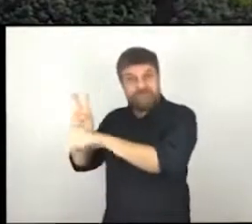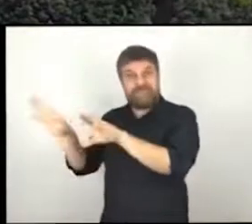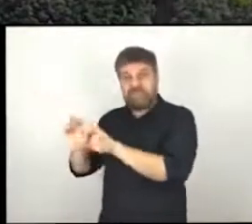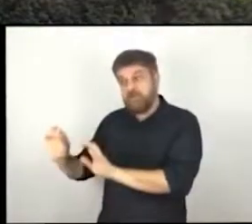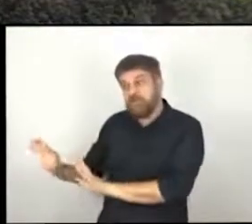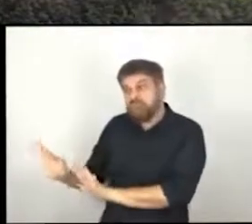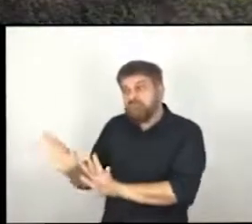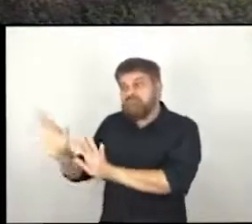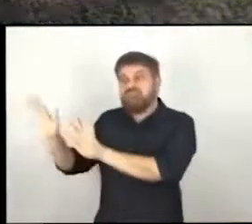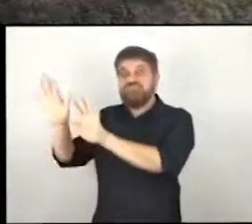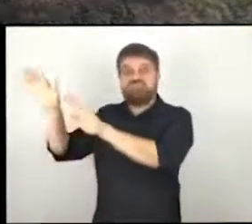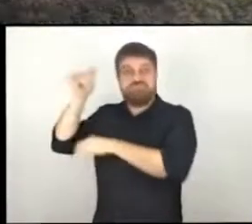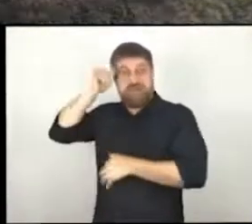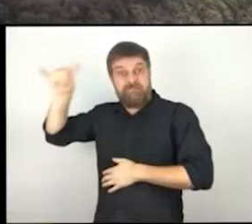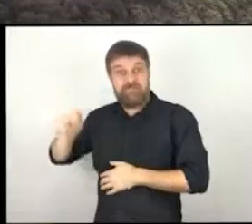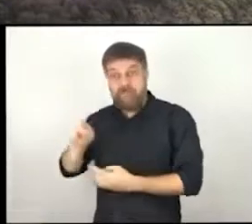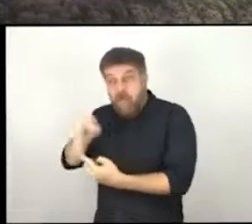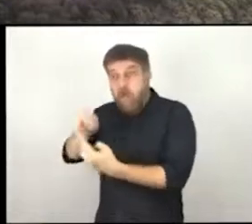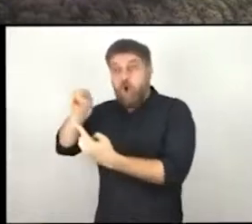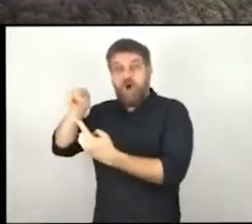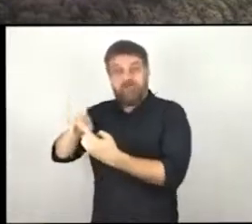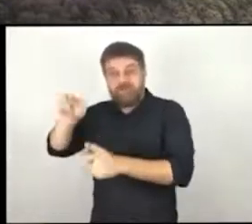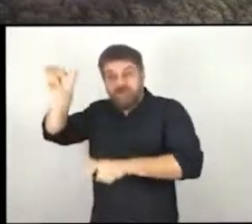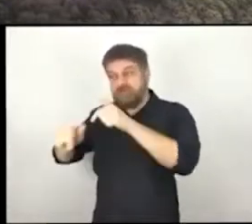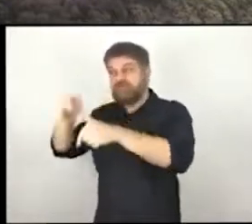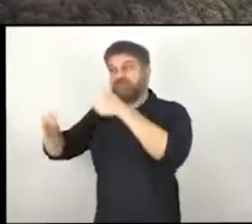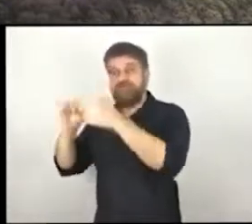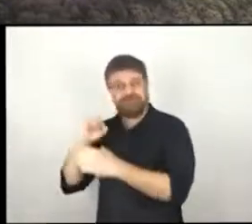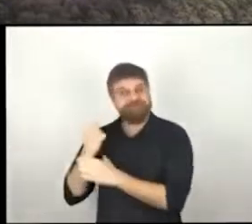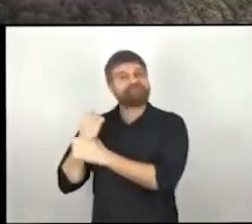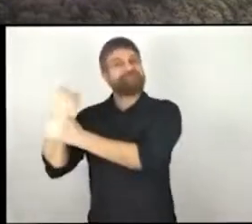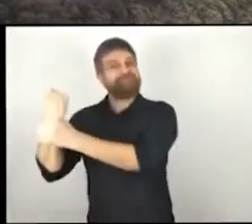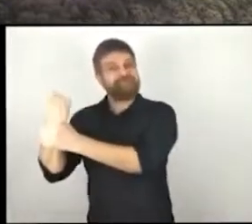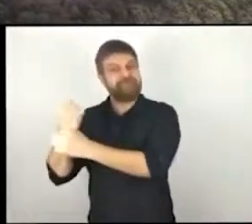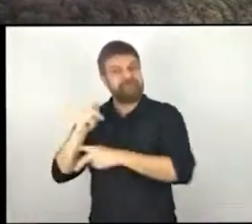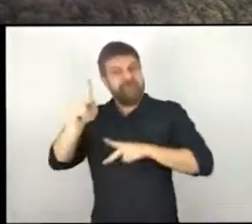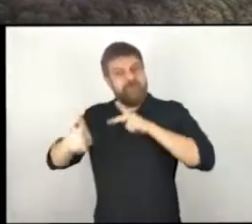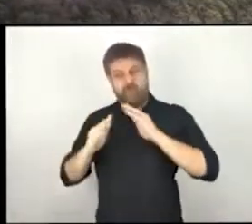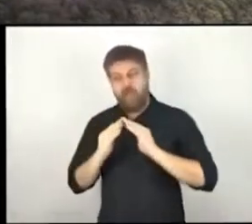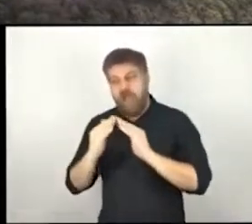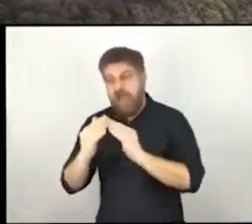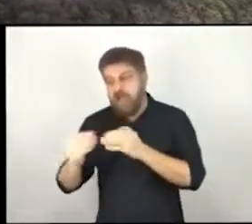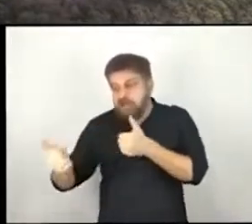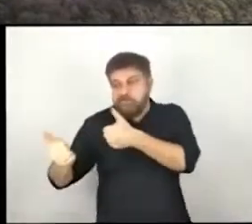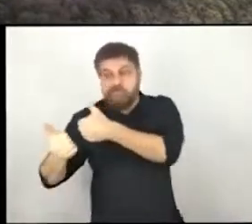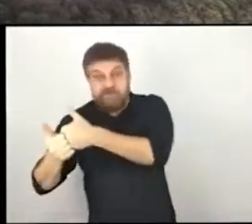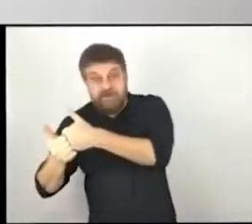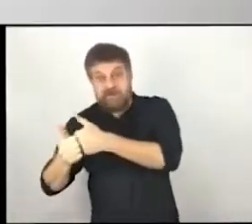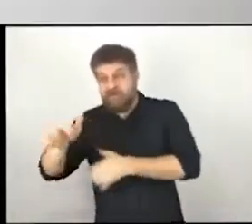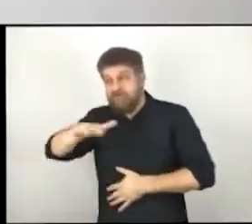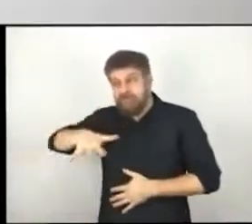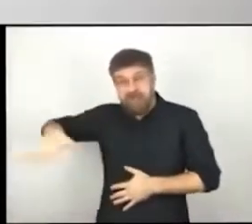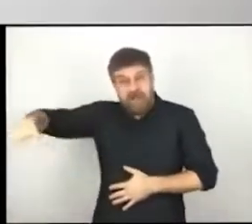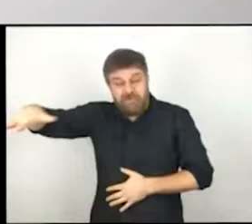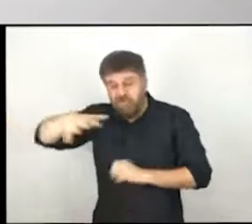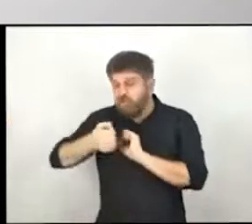e se protege dos gases que o lixo solta. Tudo isso para garantir a segurança das pessoas que trabalham lá e da população que mora perto. Mas os aterros sanitários ocupam